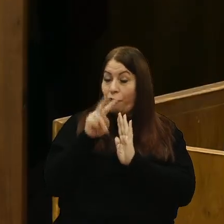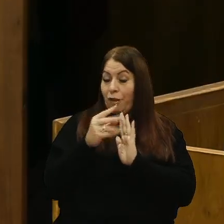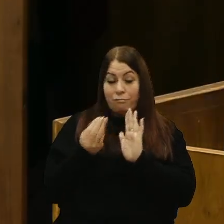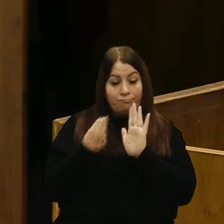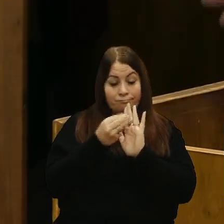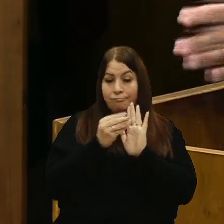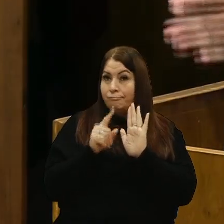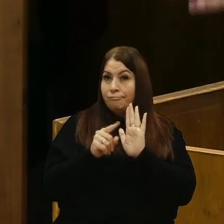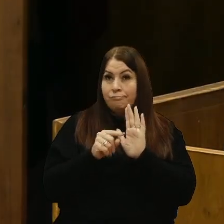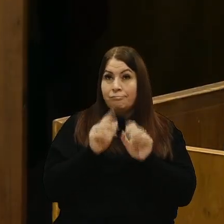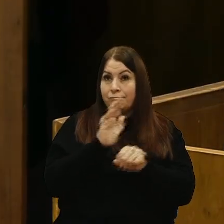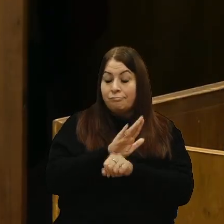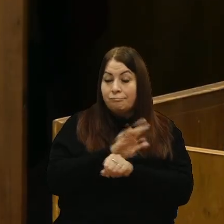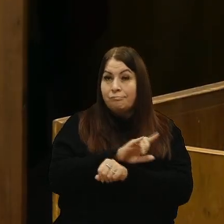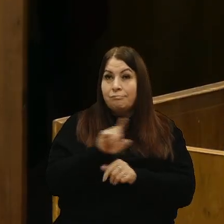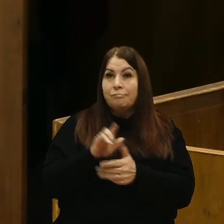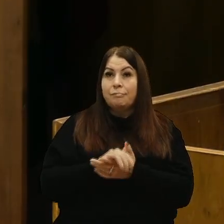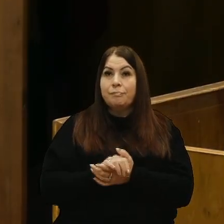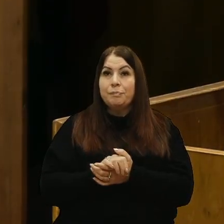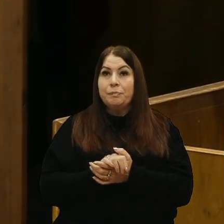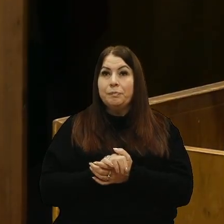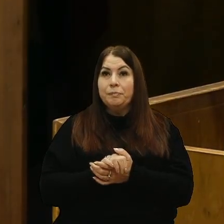se auxilie